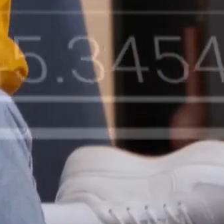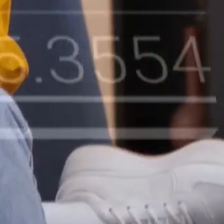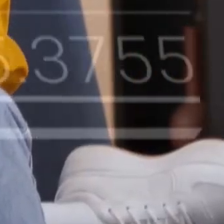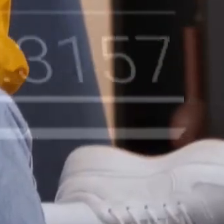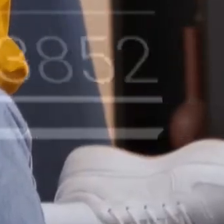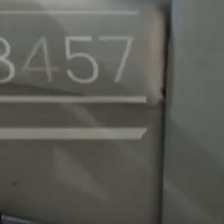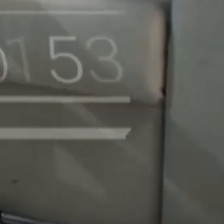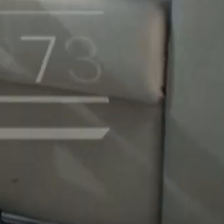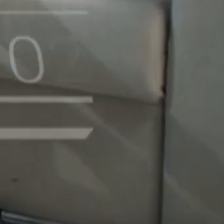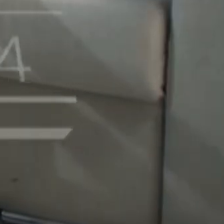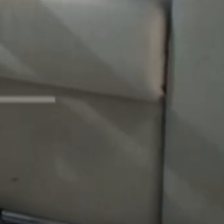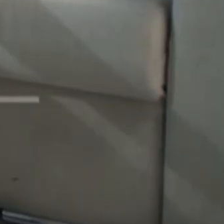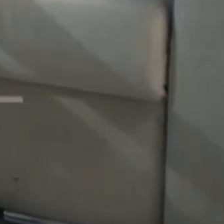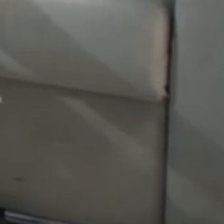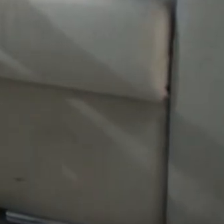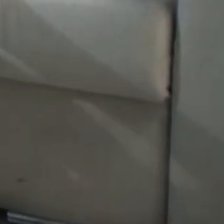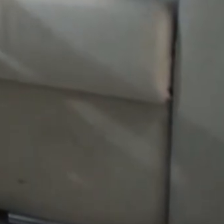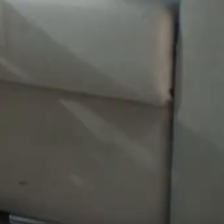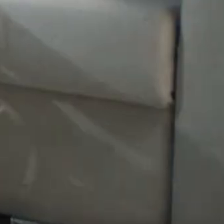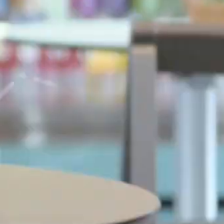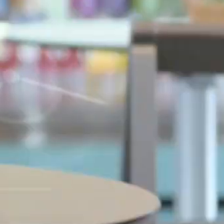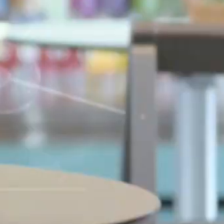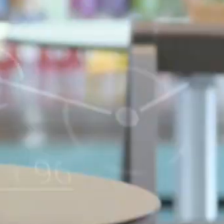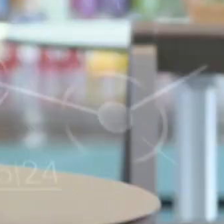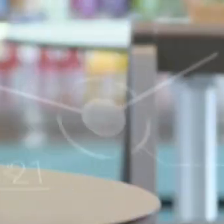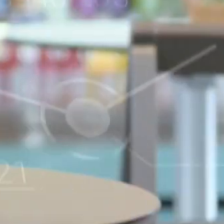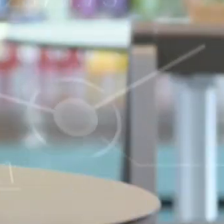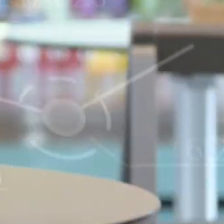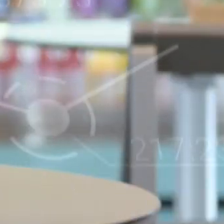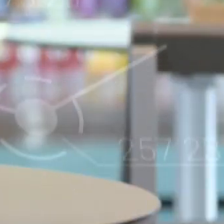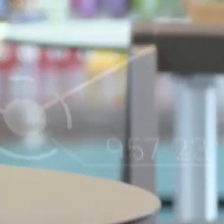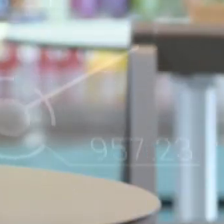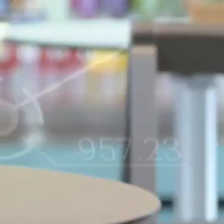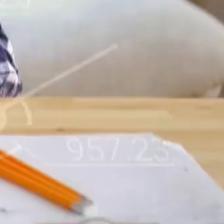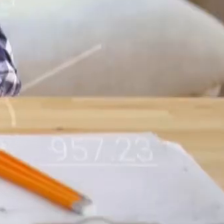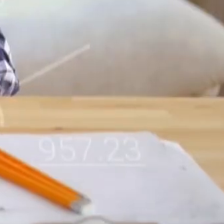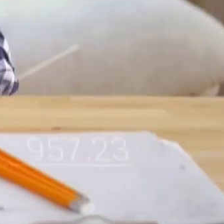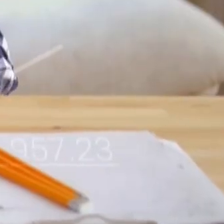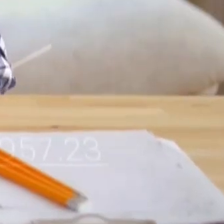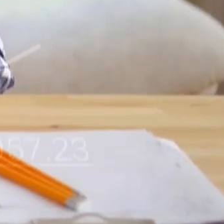aí